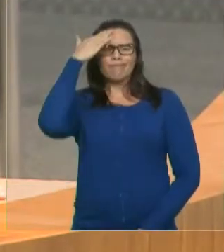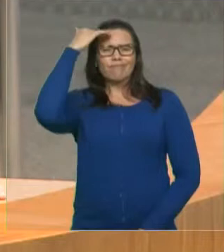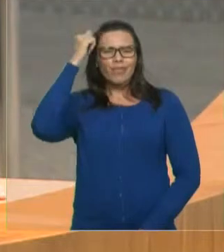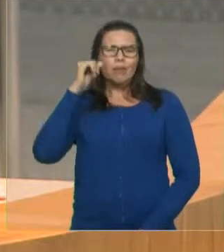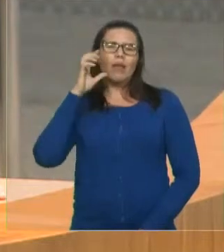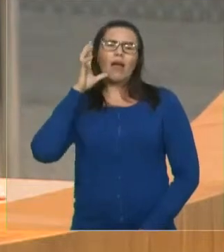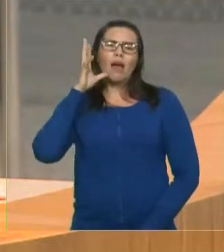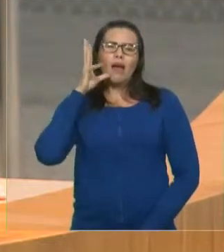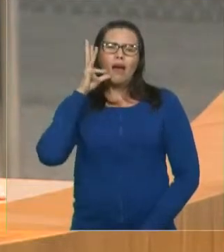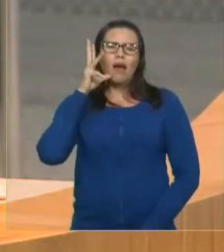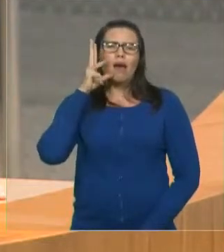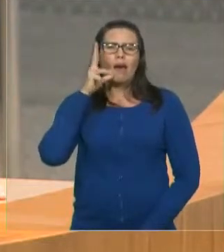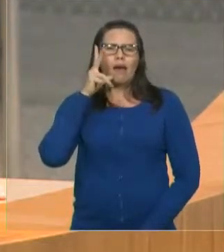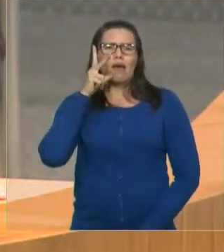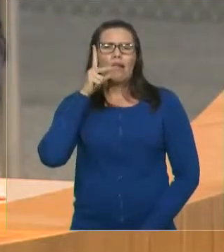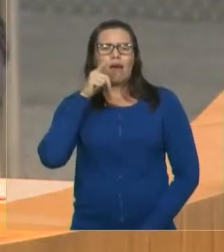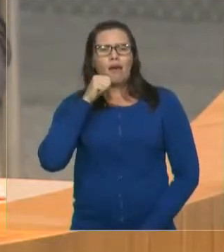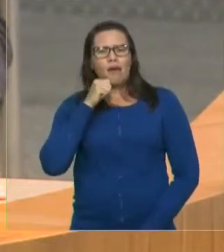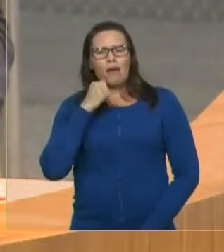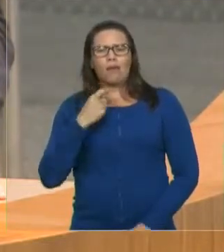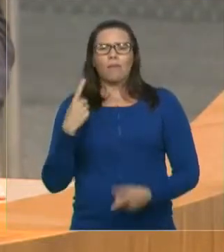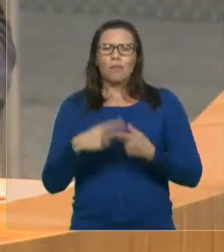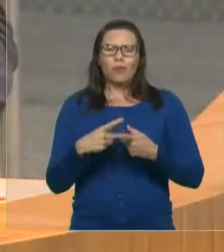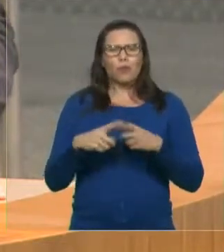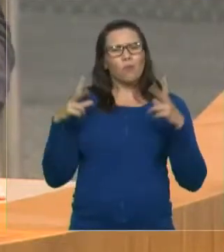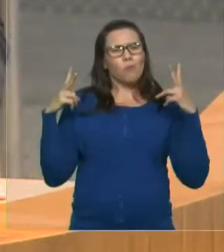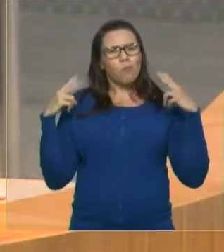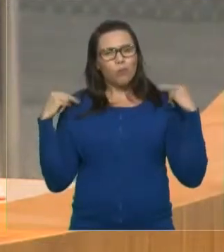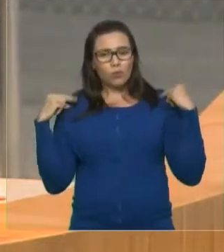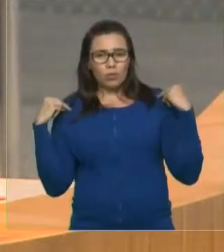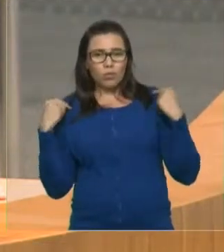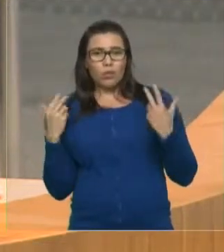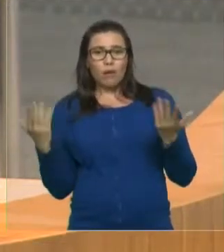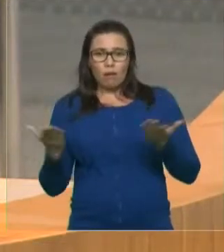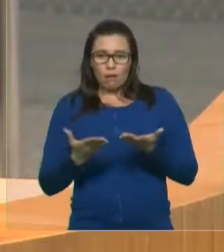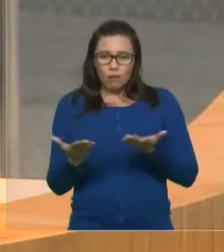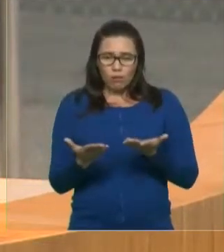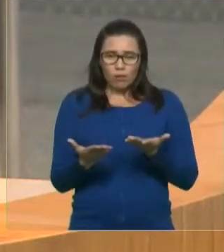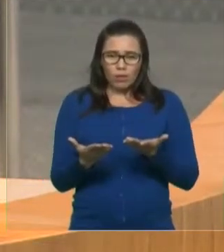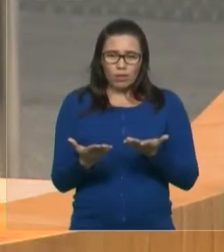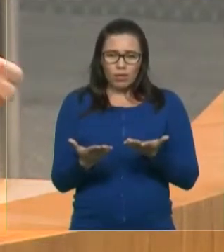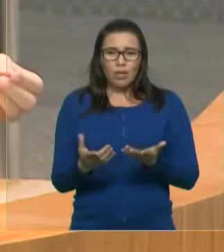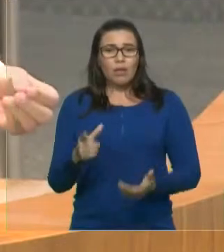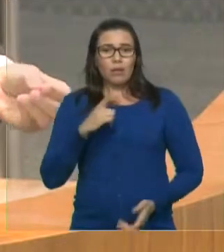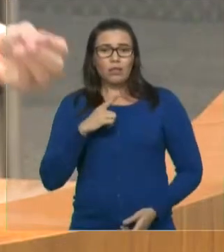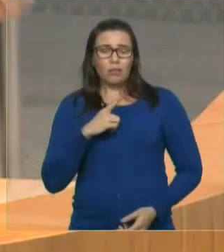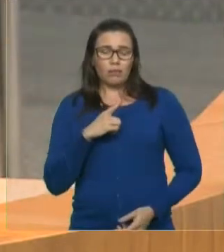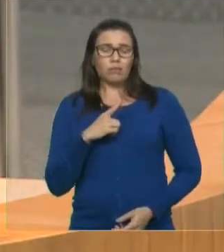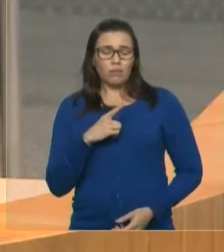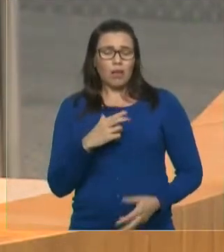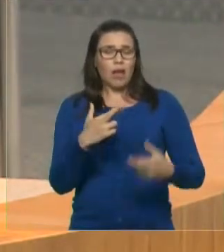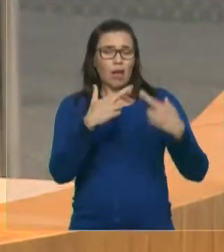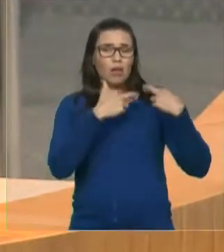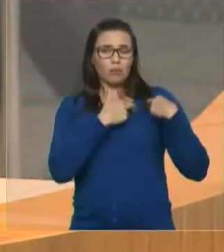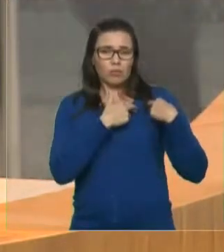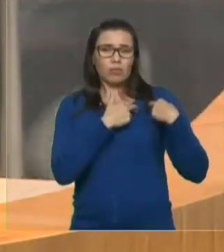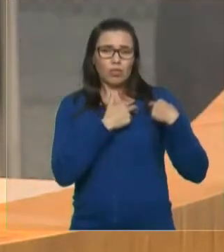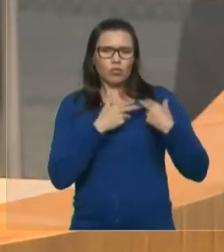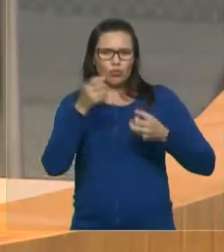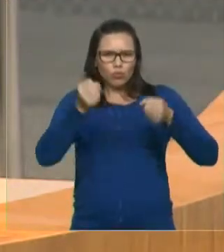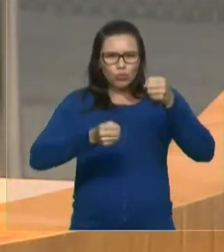ainda mais moroso. Veja, o motorista, a partir dessa medida, ele terá que receber o dinheiro